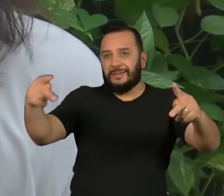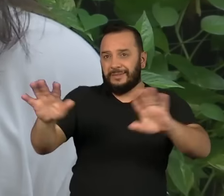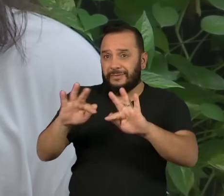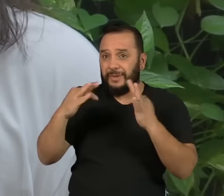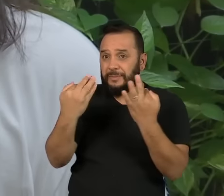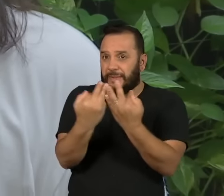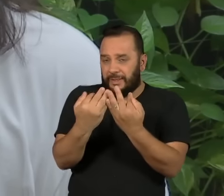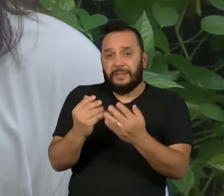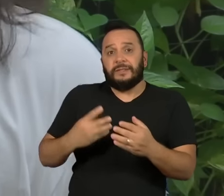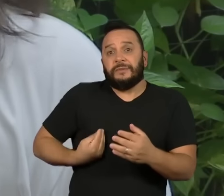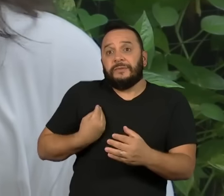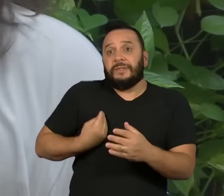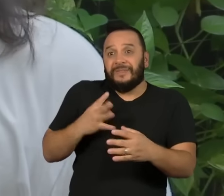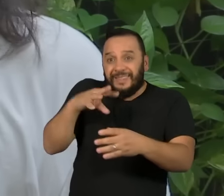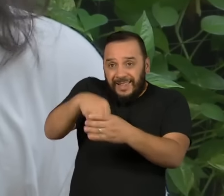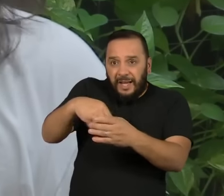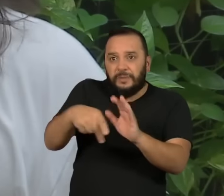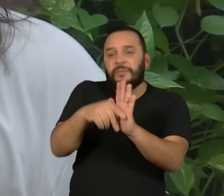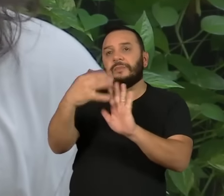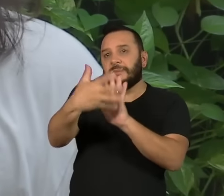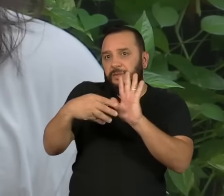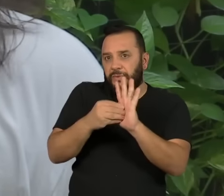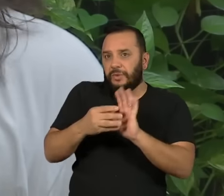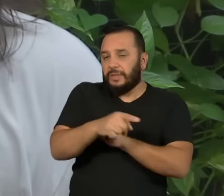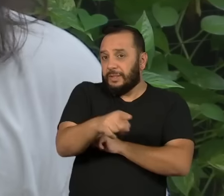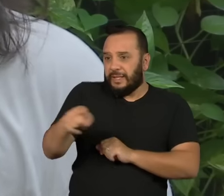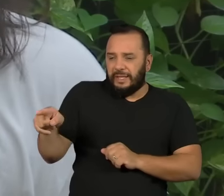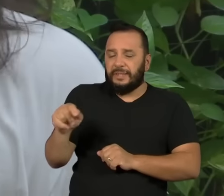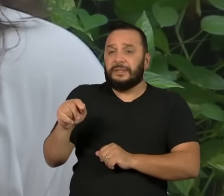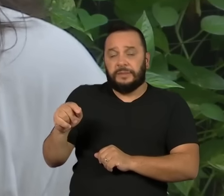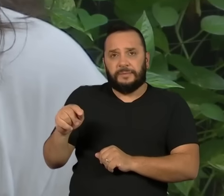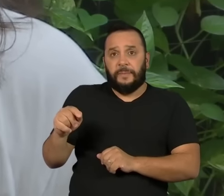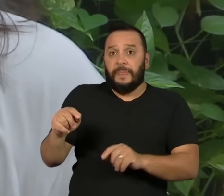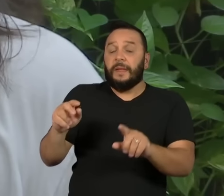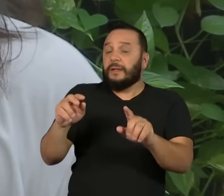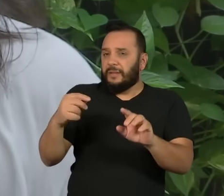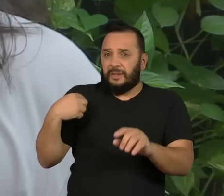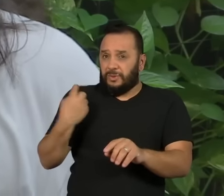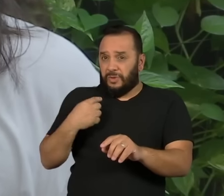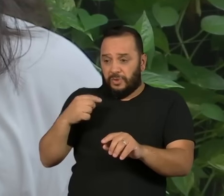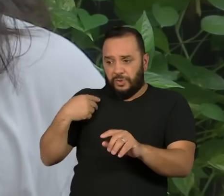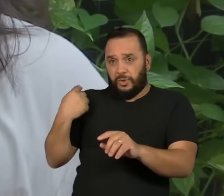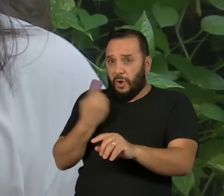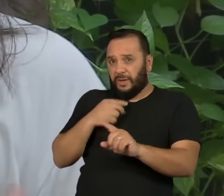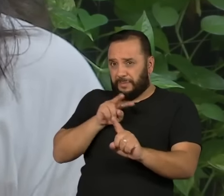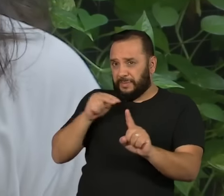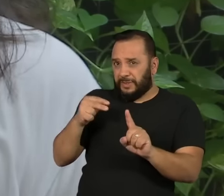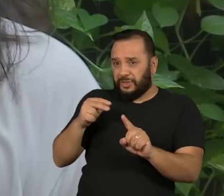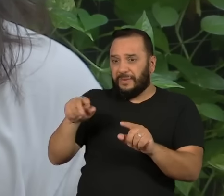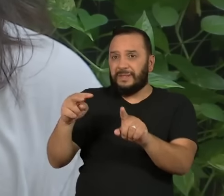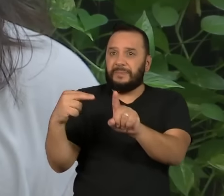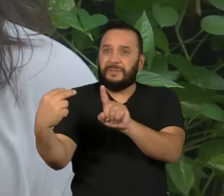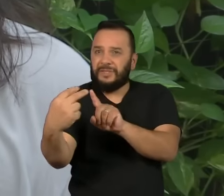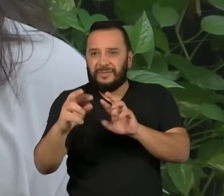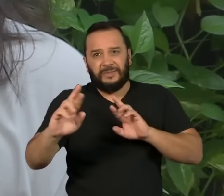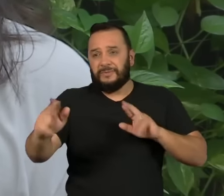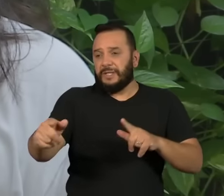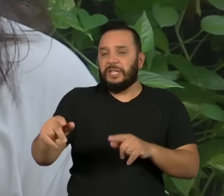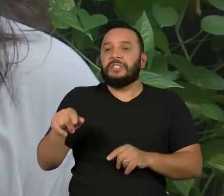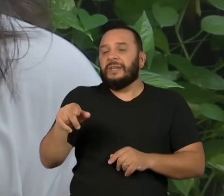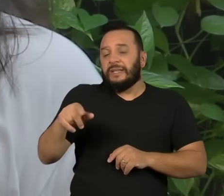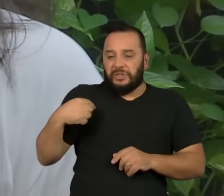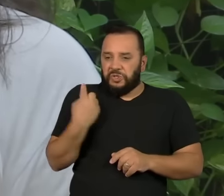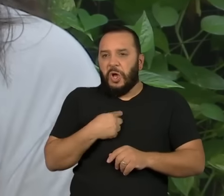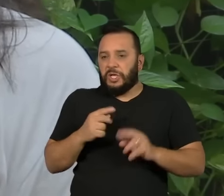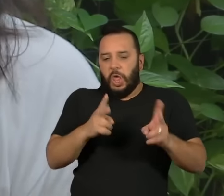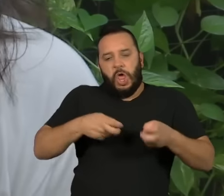que estão dentro do território, que não é geralmente a perspectiva que a gente está habituado do ganho por si só, né? Da